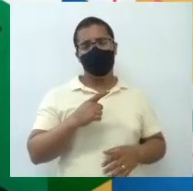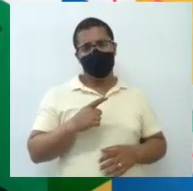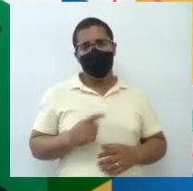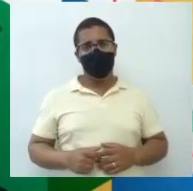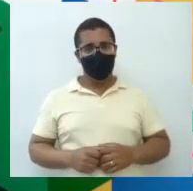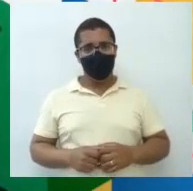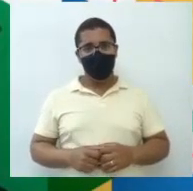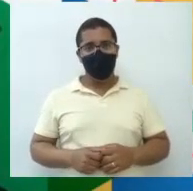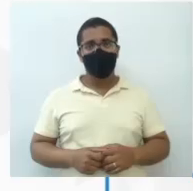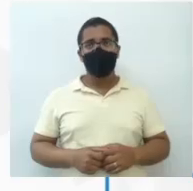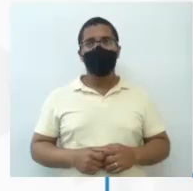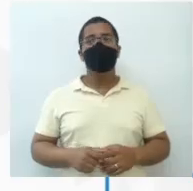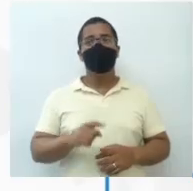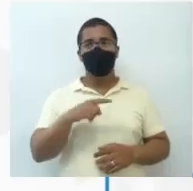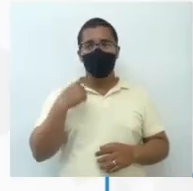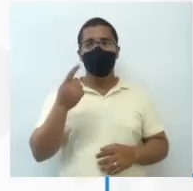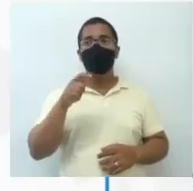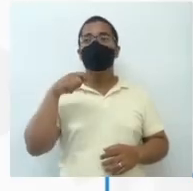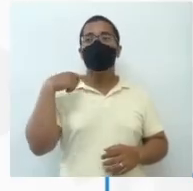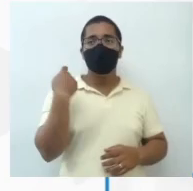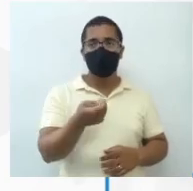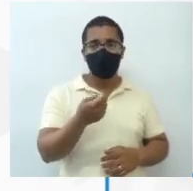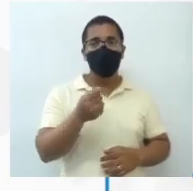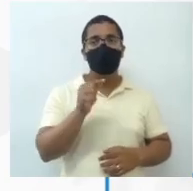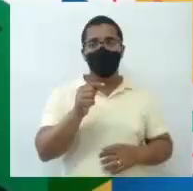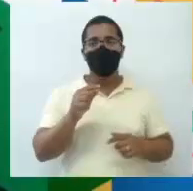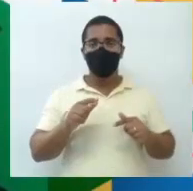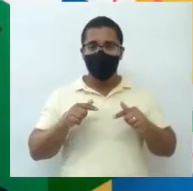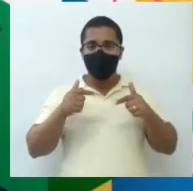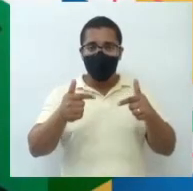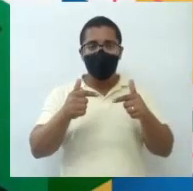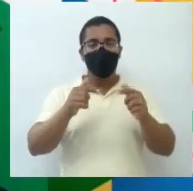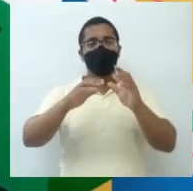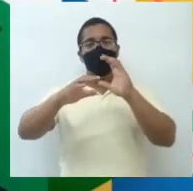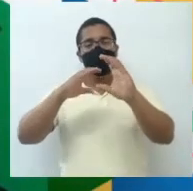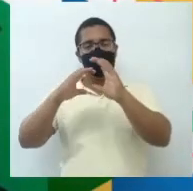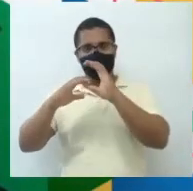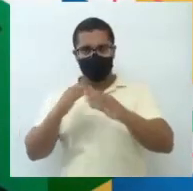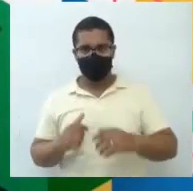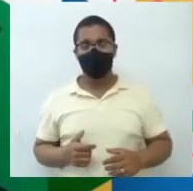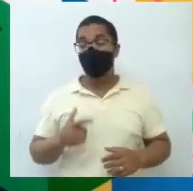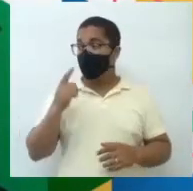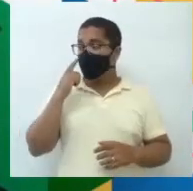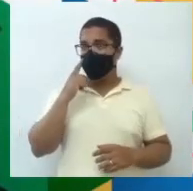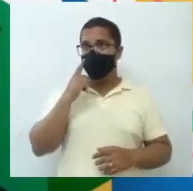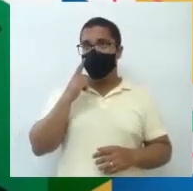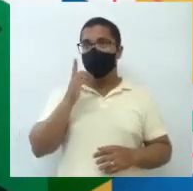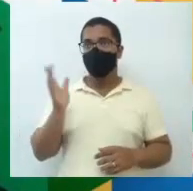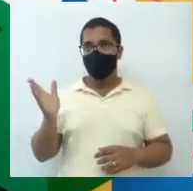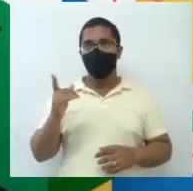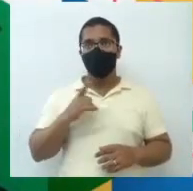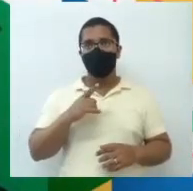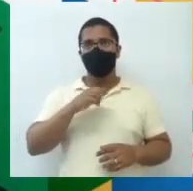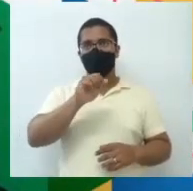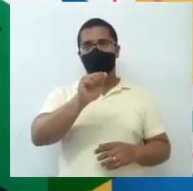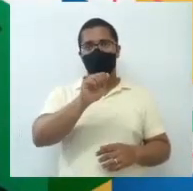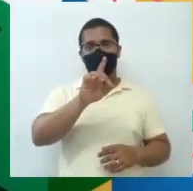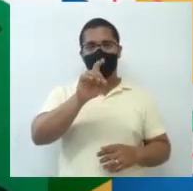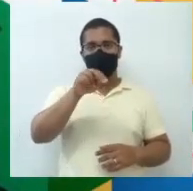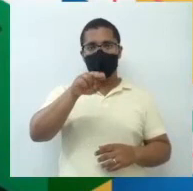sua teoria que nós chamamos ação comunicativa Então você tem ali Adorno